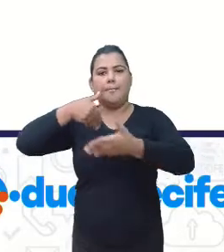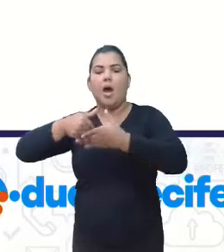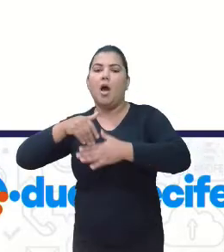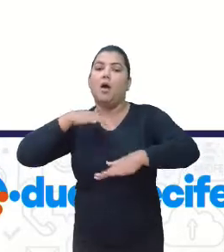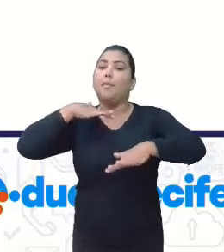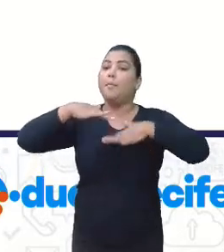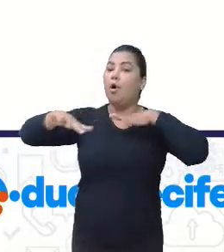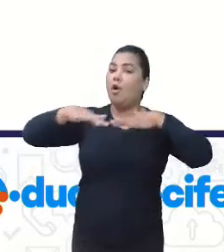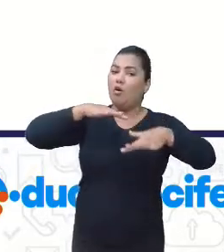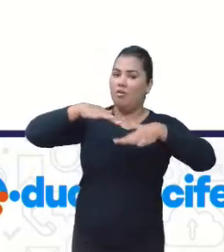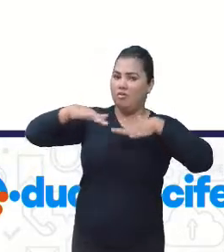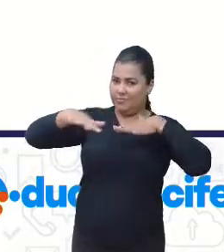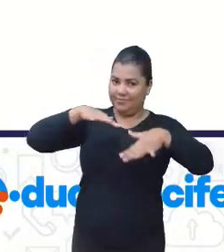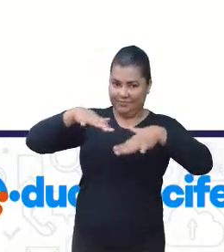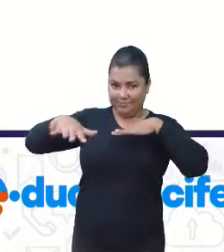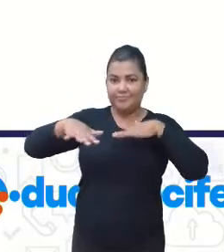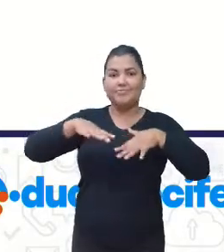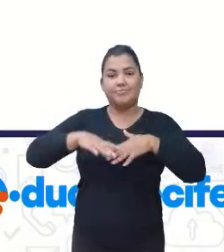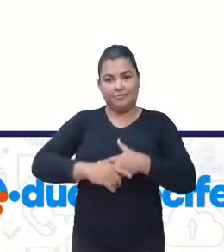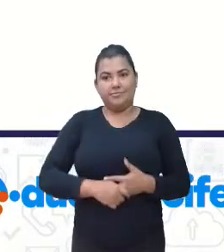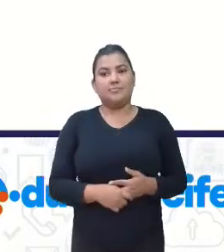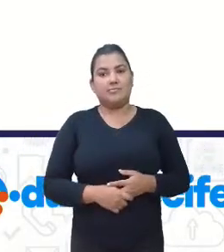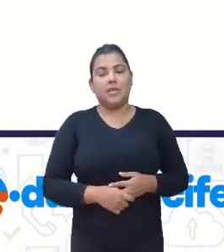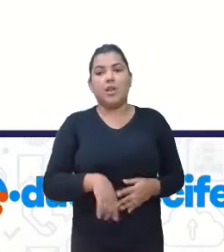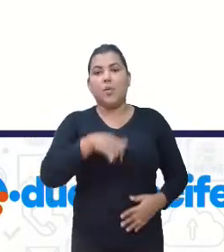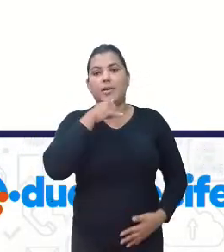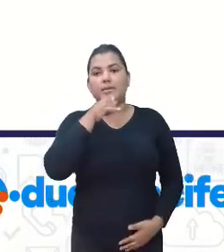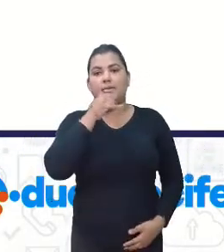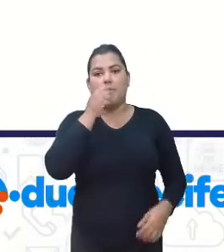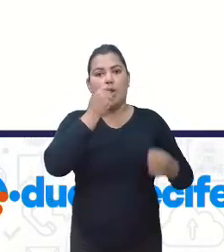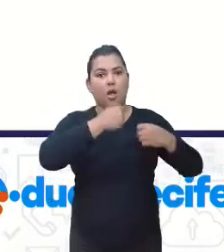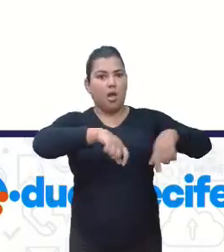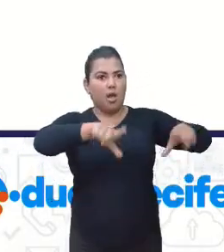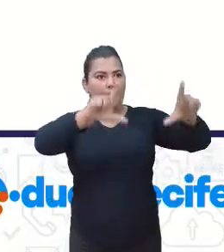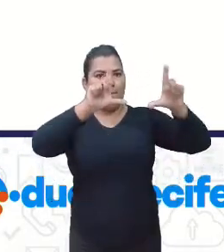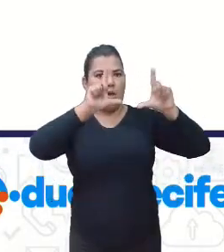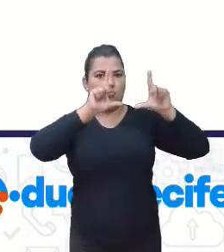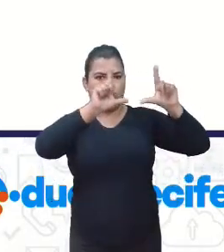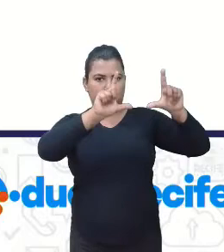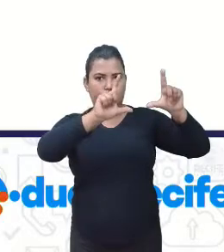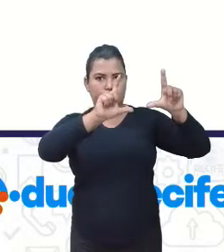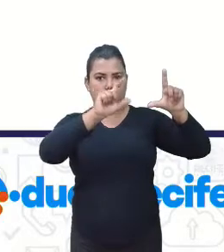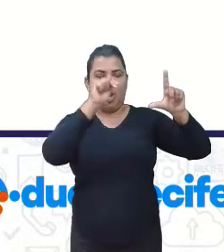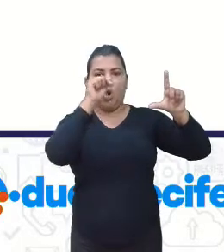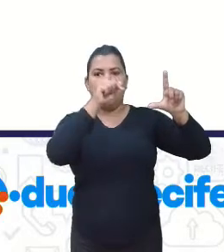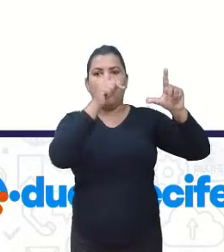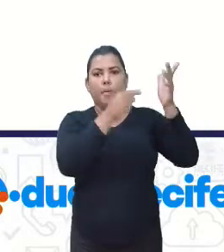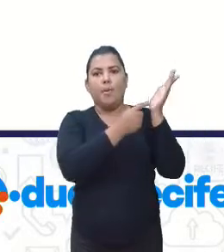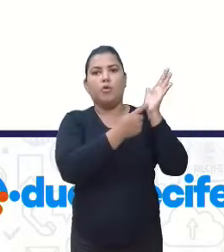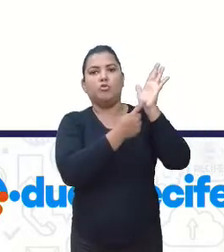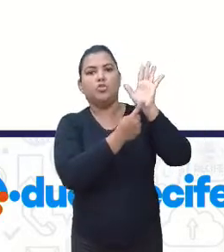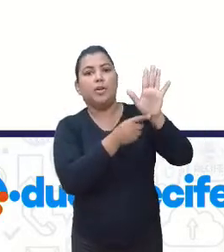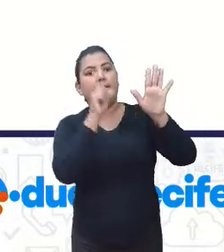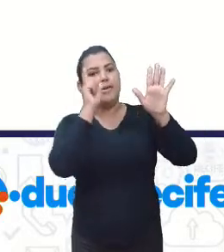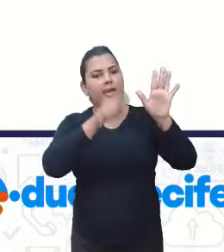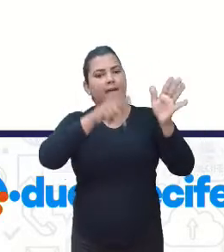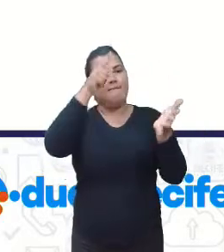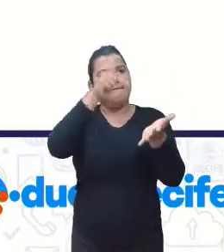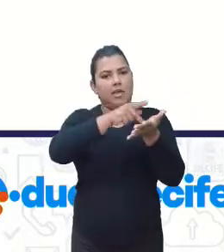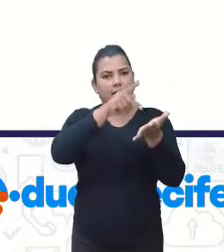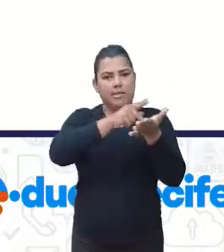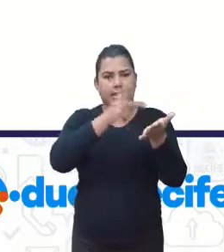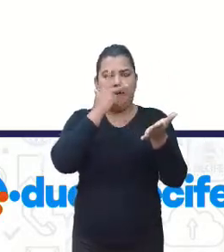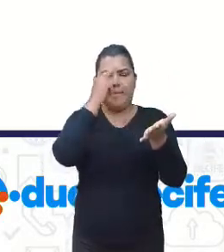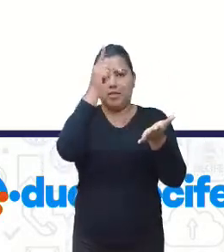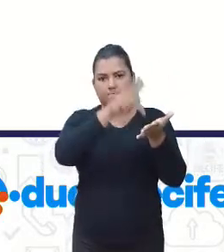um jogo de futebol, onde eu estou, vamos supor que aquela imagem maior ali, eu estou supondo que é a imagem real, a imagem que eu